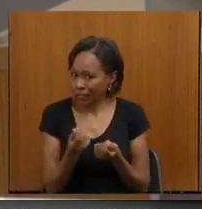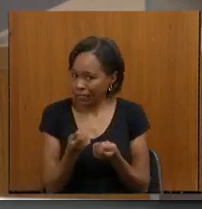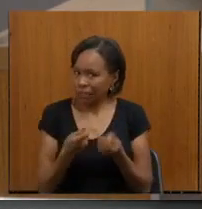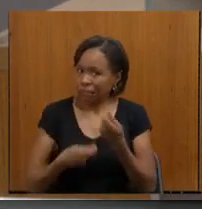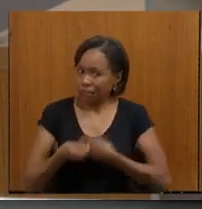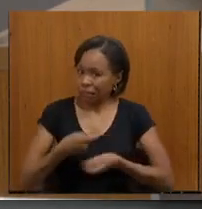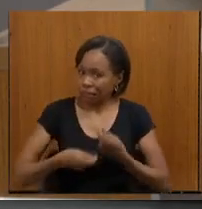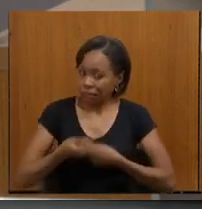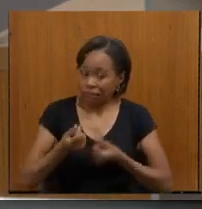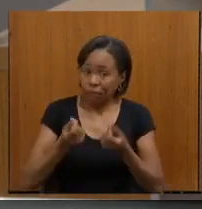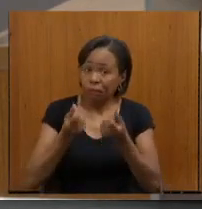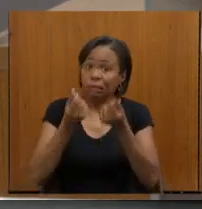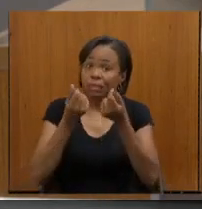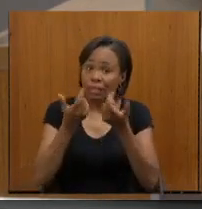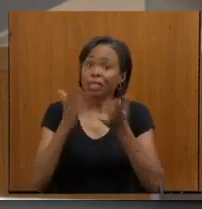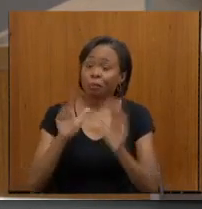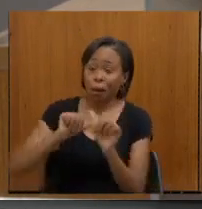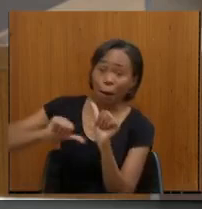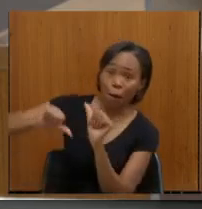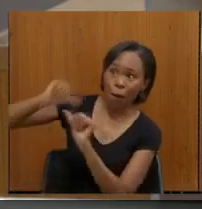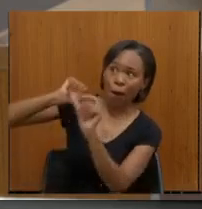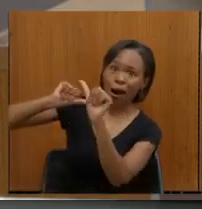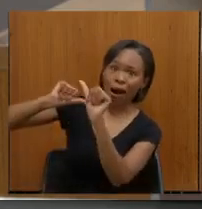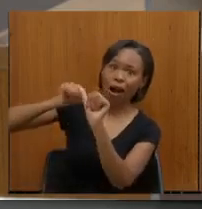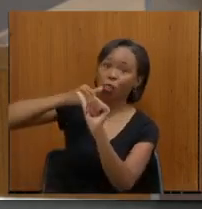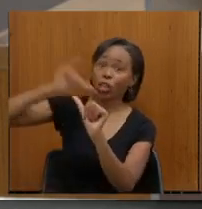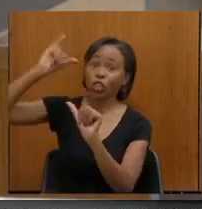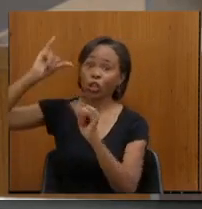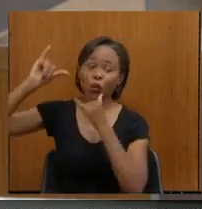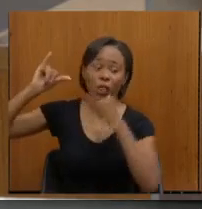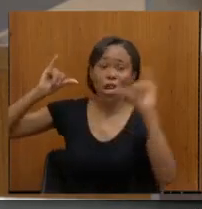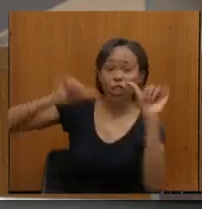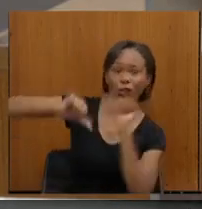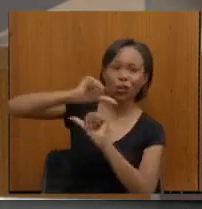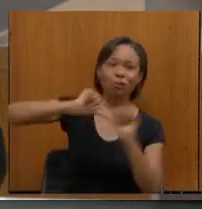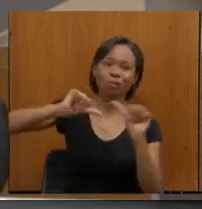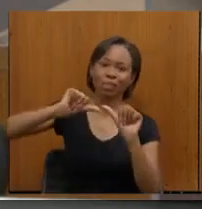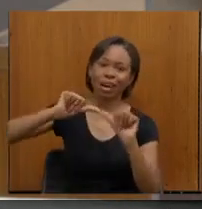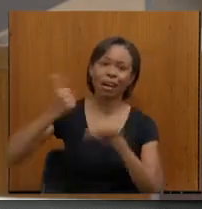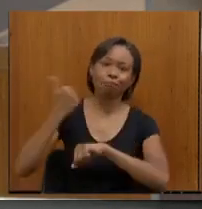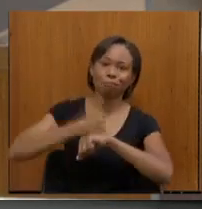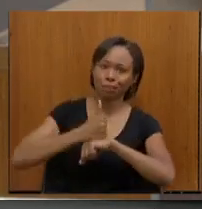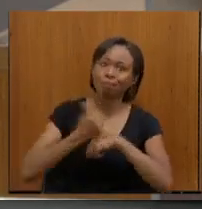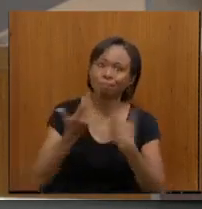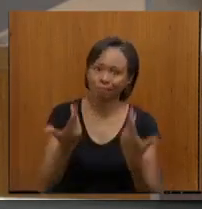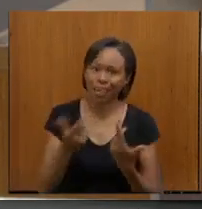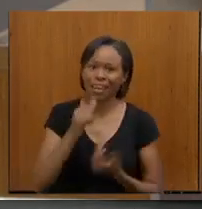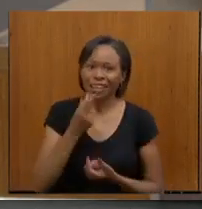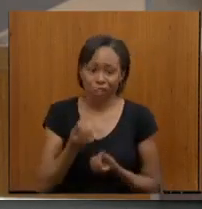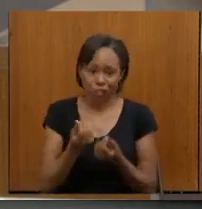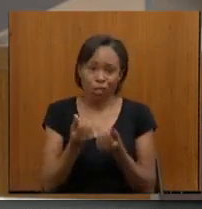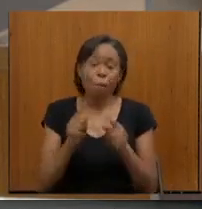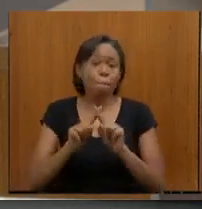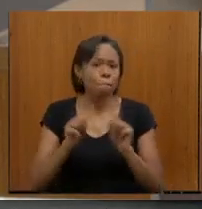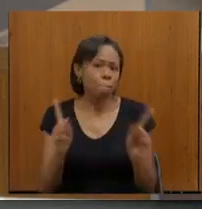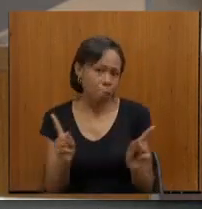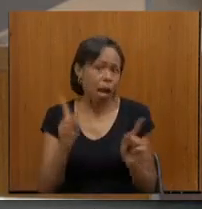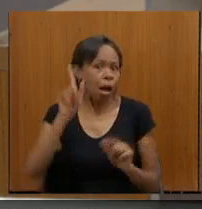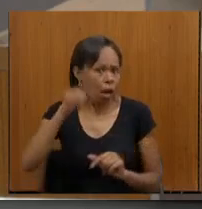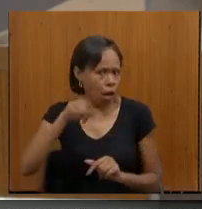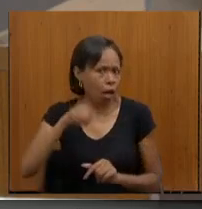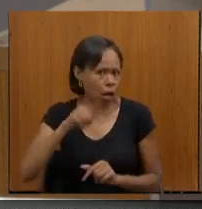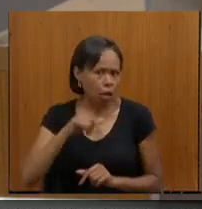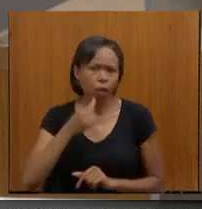energia e transformação em outra energia Mas de qualquer forma são energias renovables que independem da oferta de